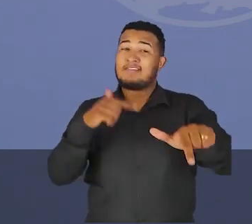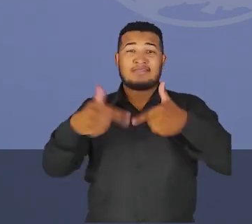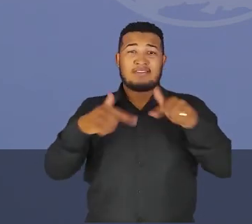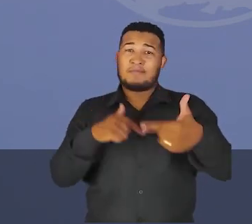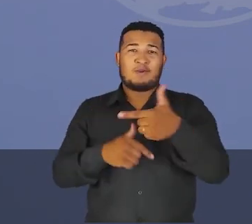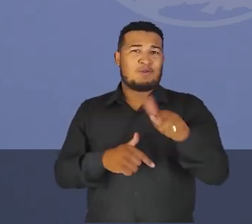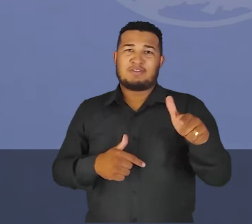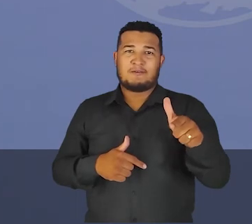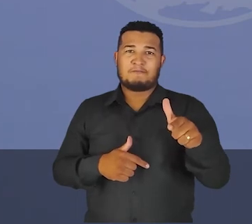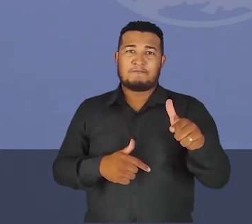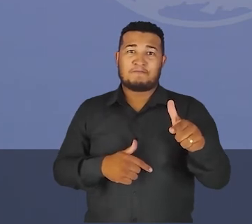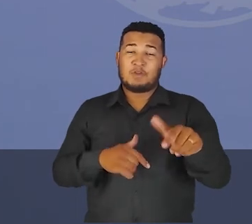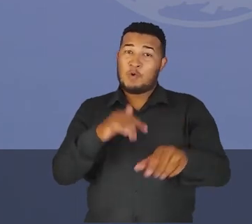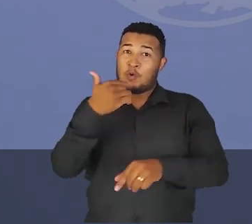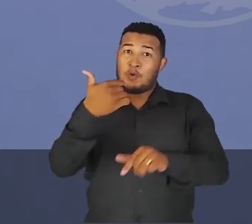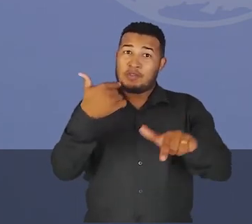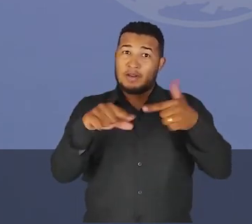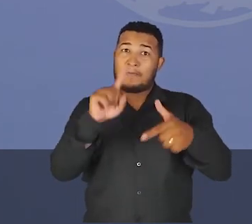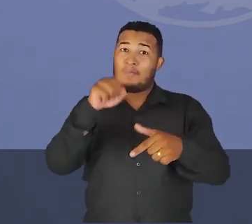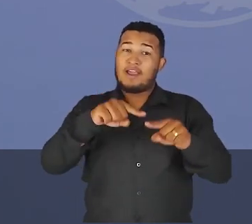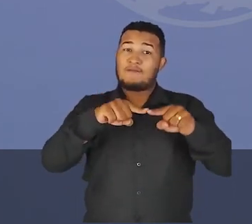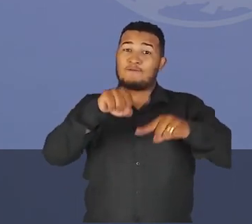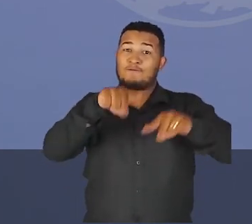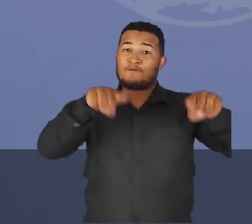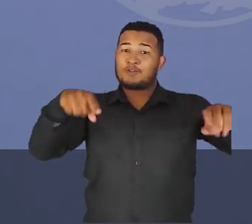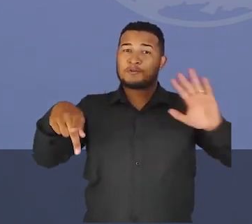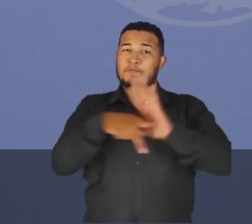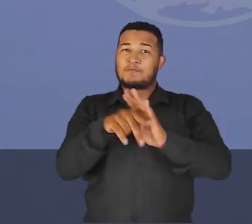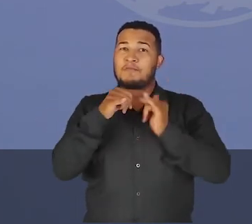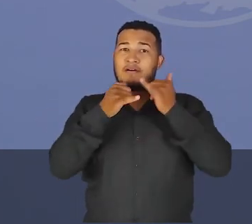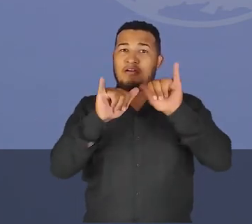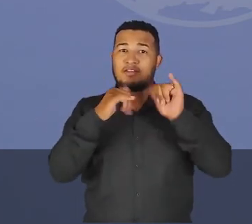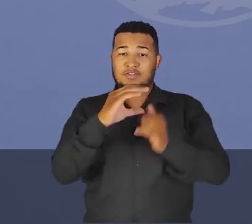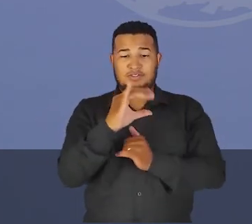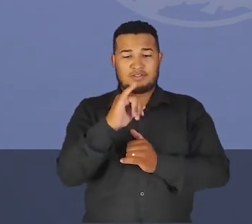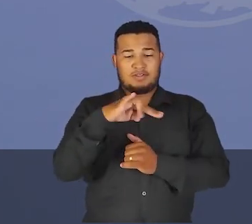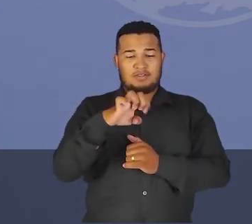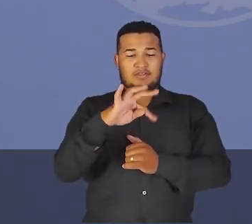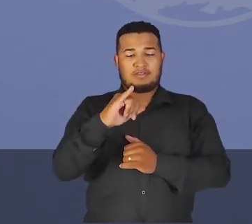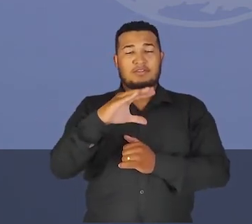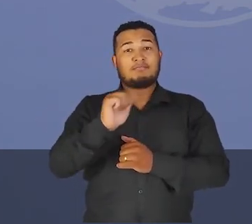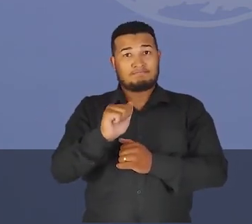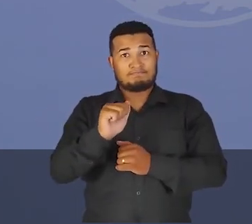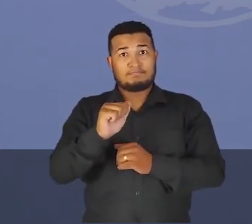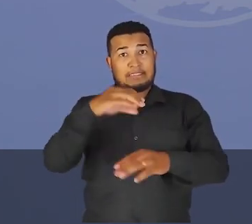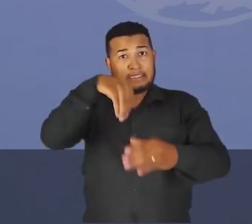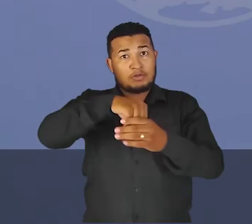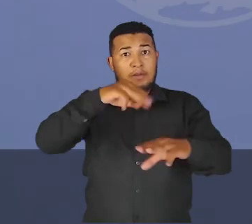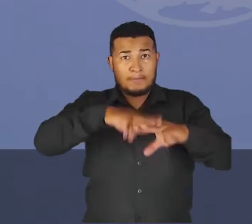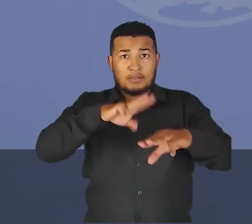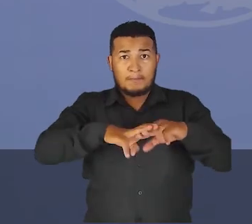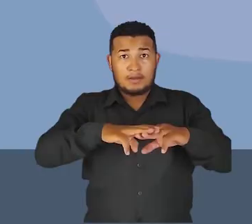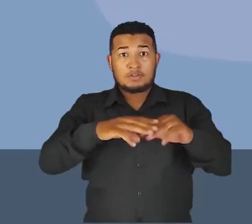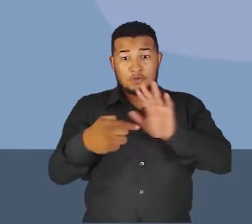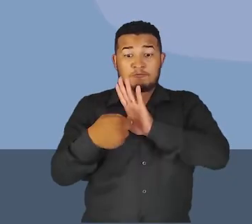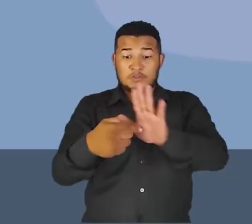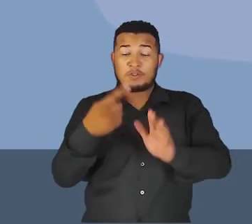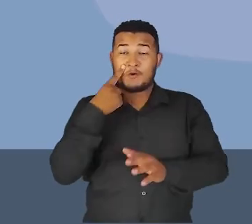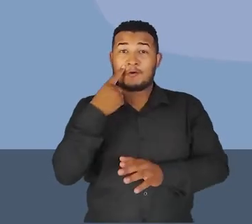trabalho é igual à variação da energia cinética. E o seu modelo matemático eu estou apresentando para